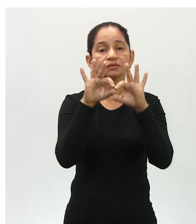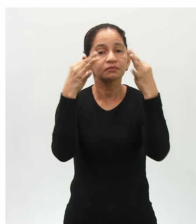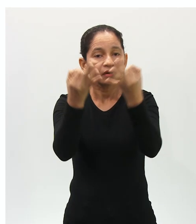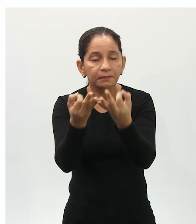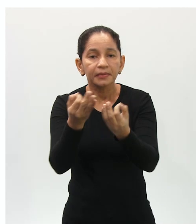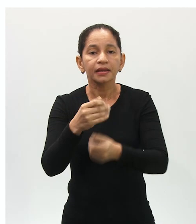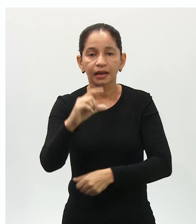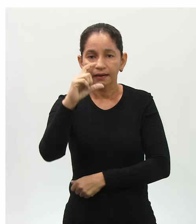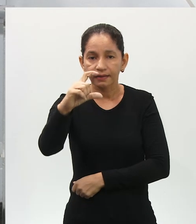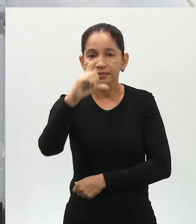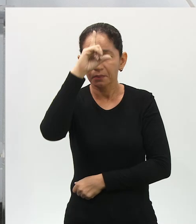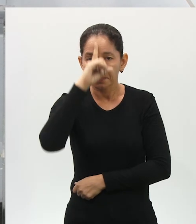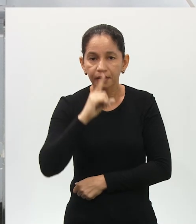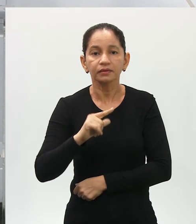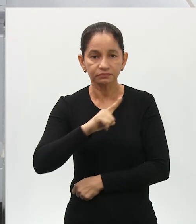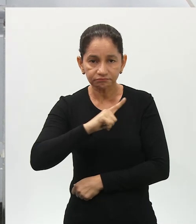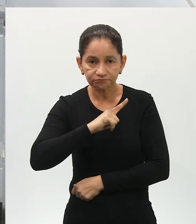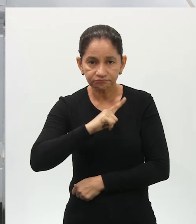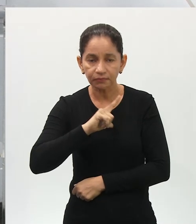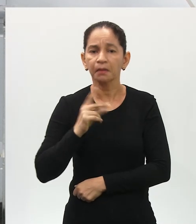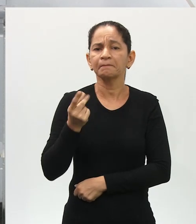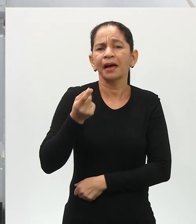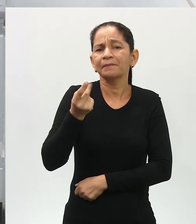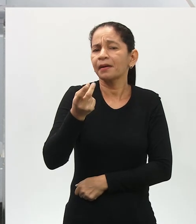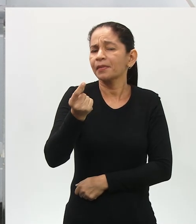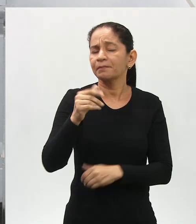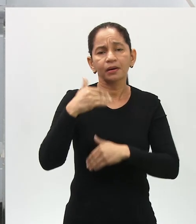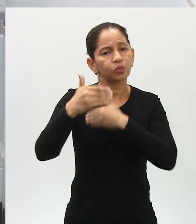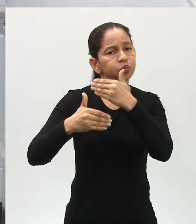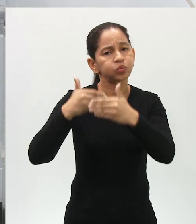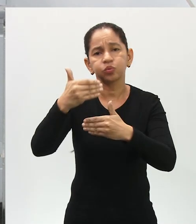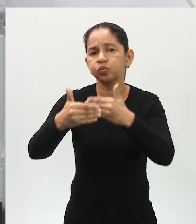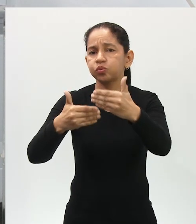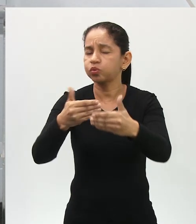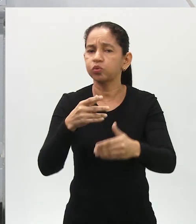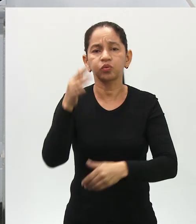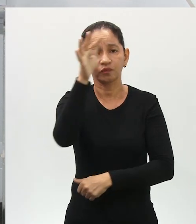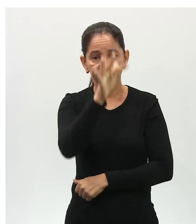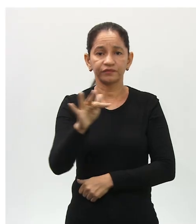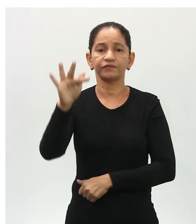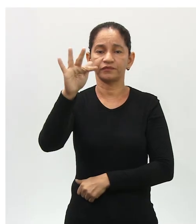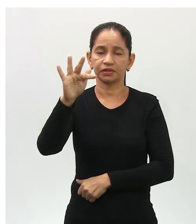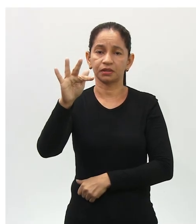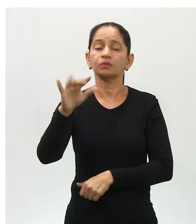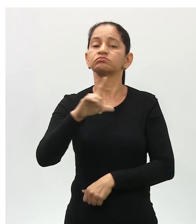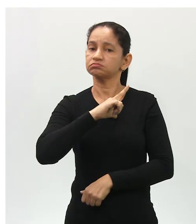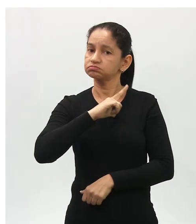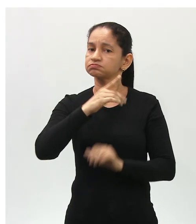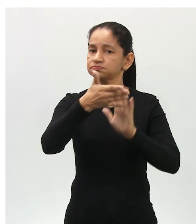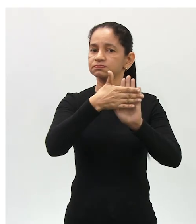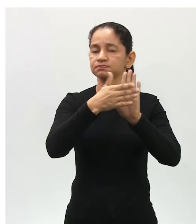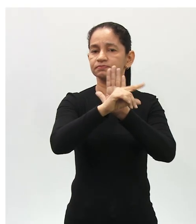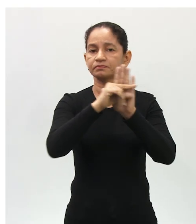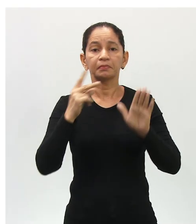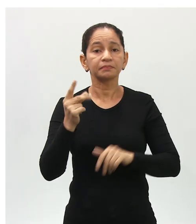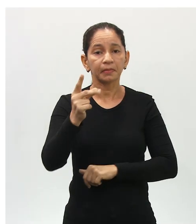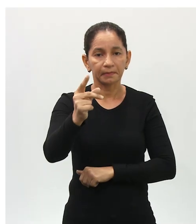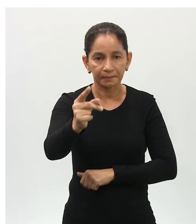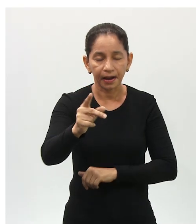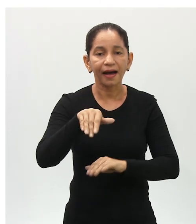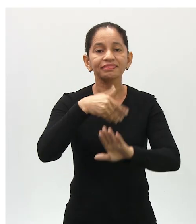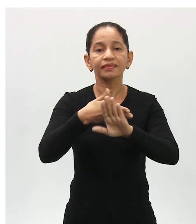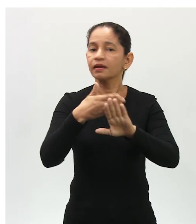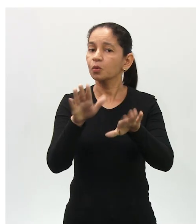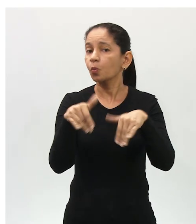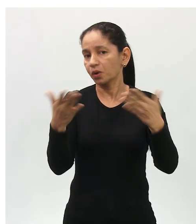já vai estar lá dentro do plano plurianual, porque é um programa de duração continuada do governo federal. Na elaboração ainda da proposta orçamentária, nós estamos aqui